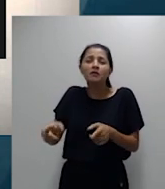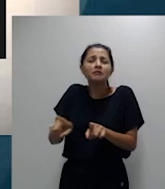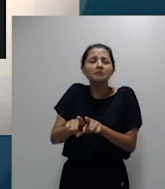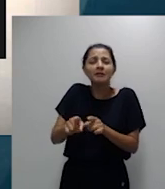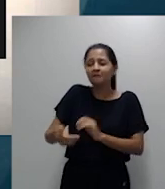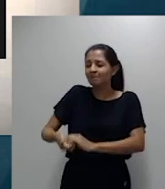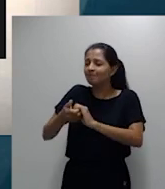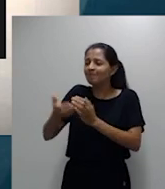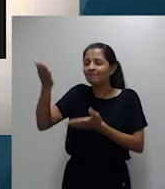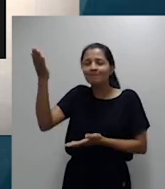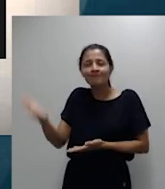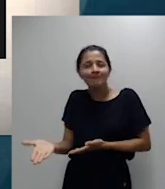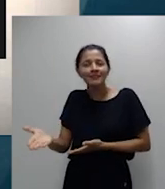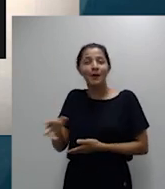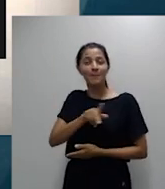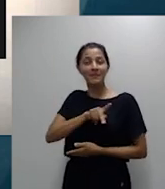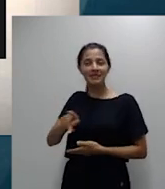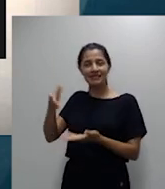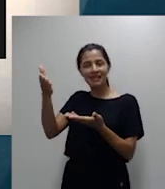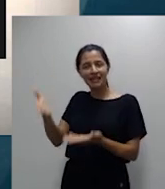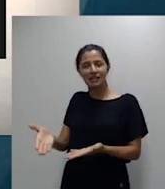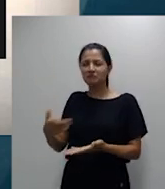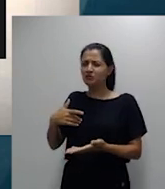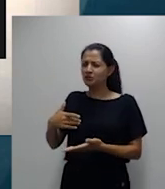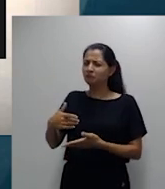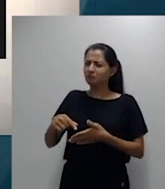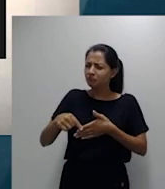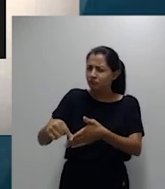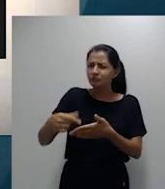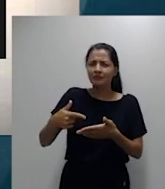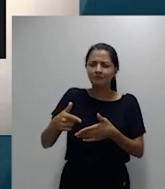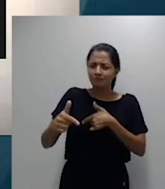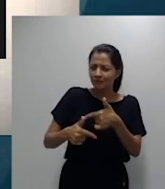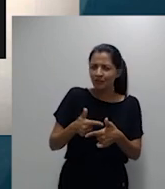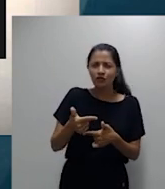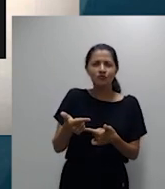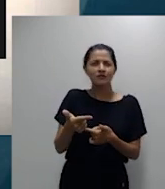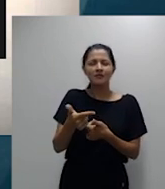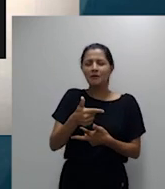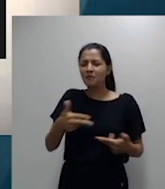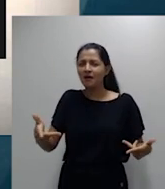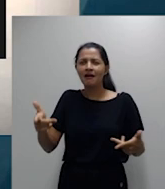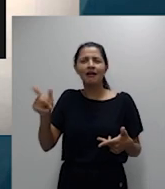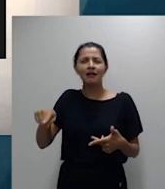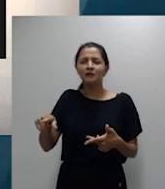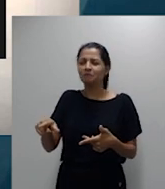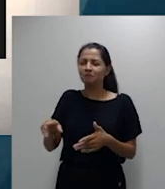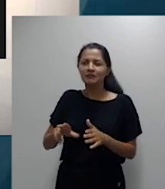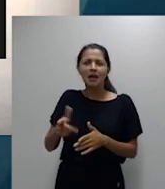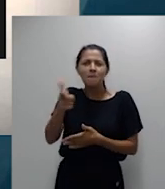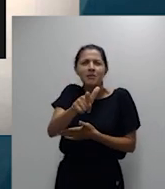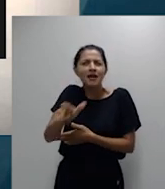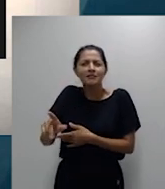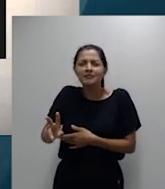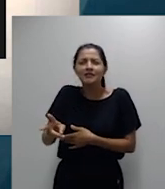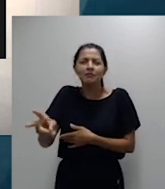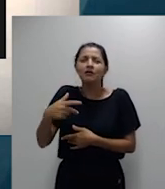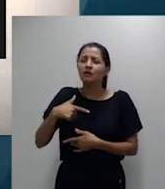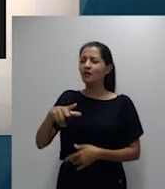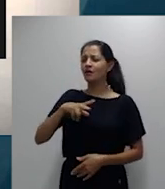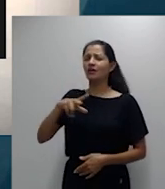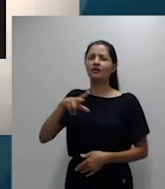de condução dos trabalhos que reflete na produtividade que Prometida e gostaria de a